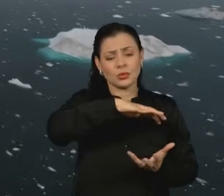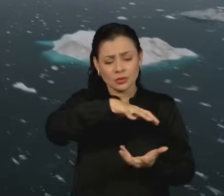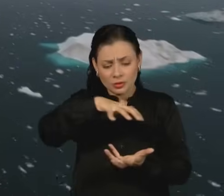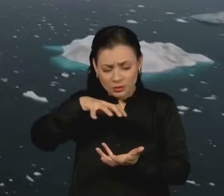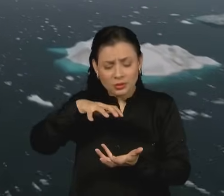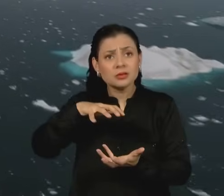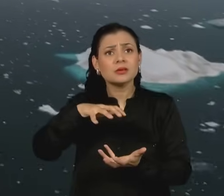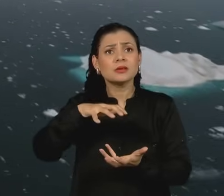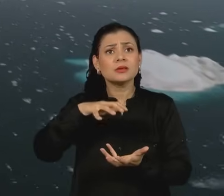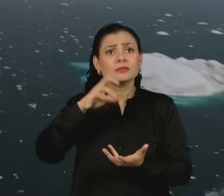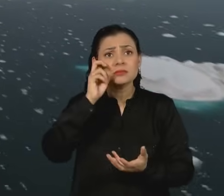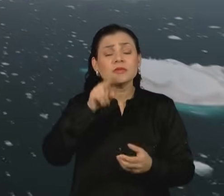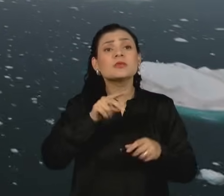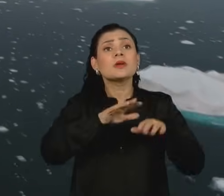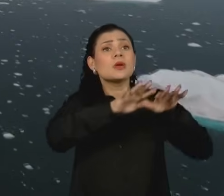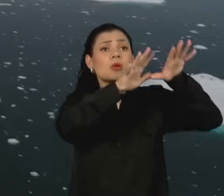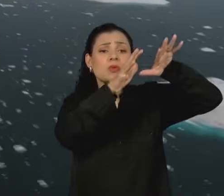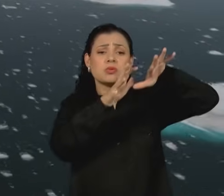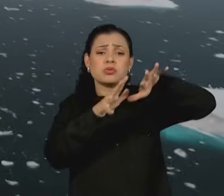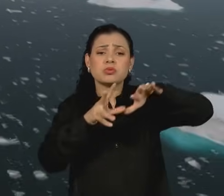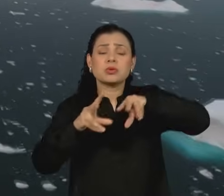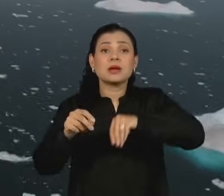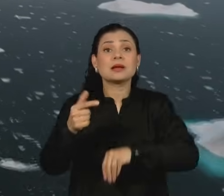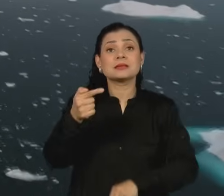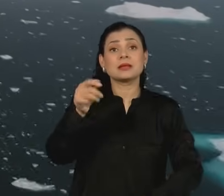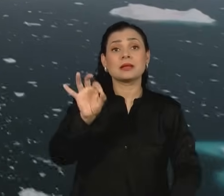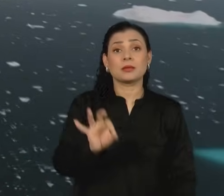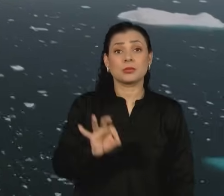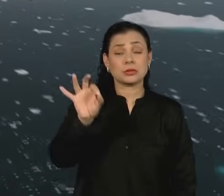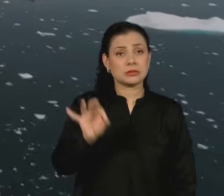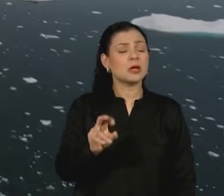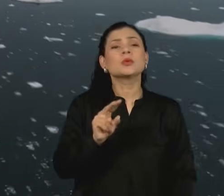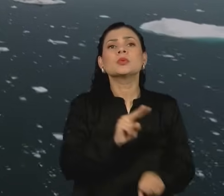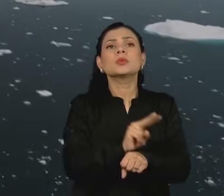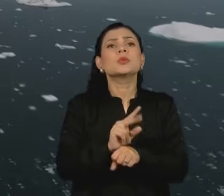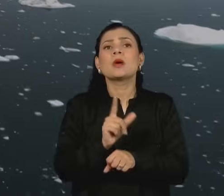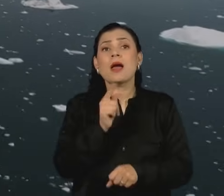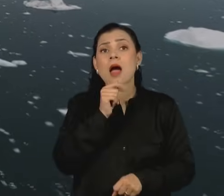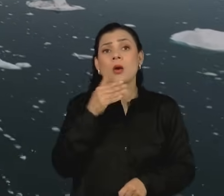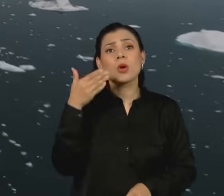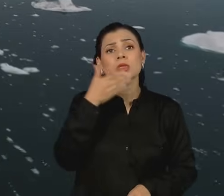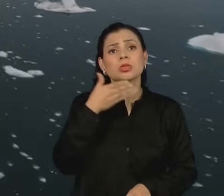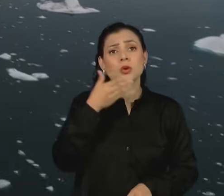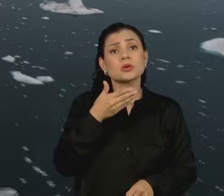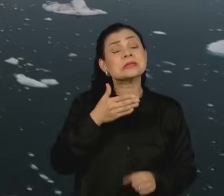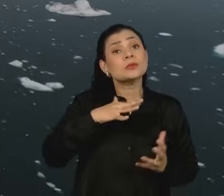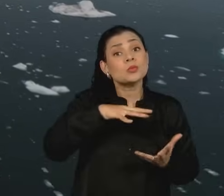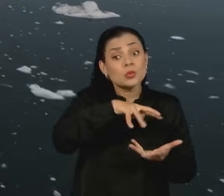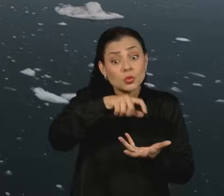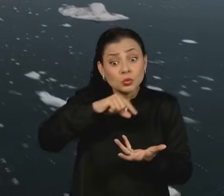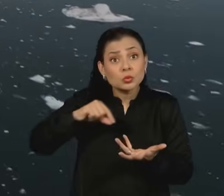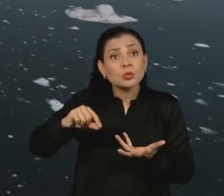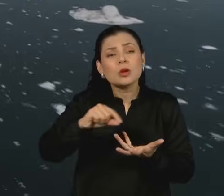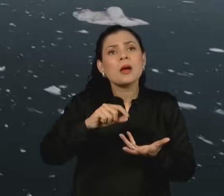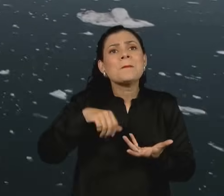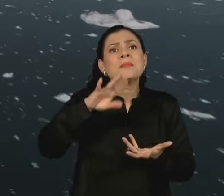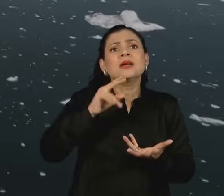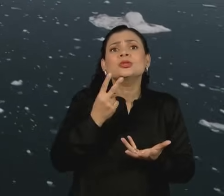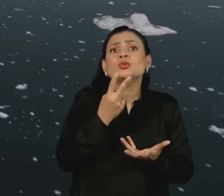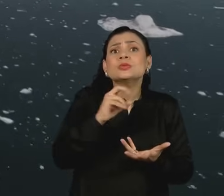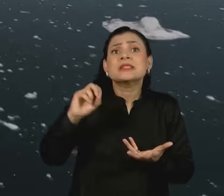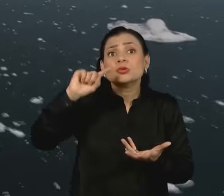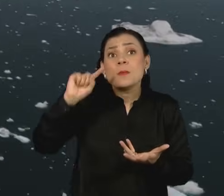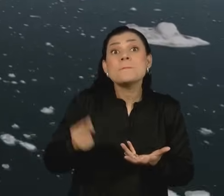As zonas glaciais abrigam 70% das reservas de água doce do planeta. Existem mais de 200